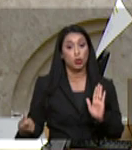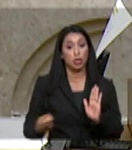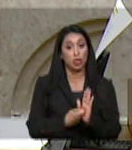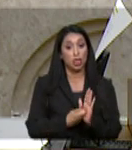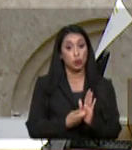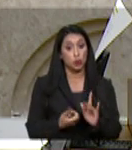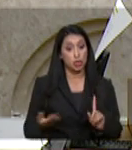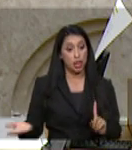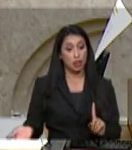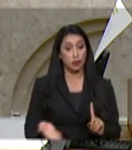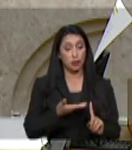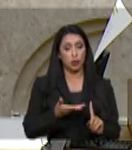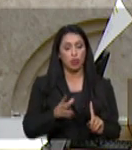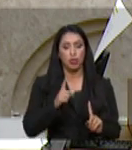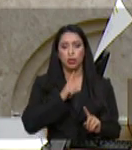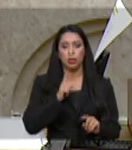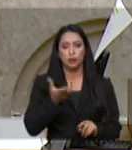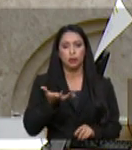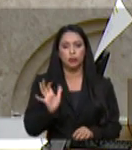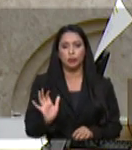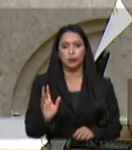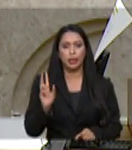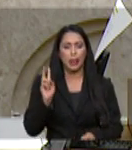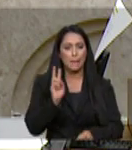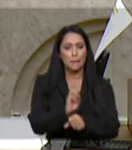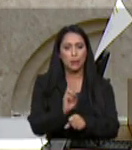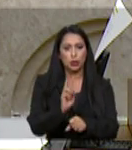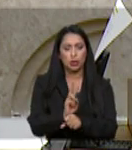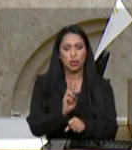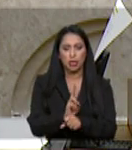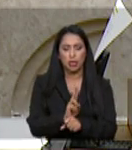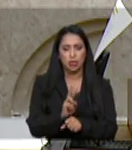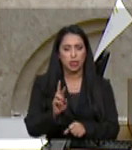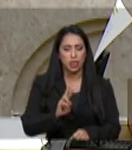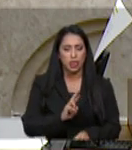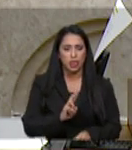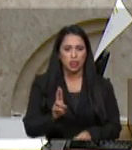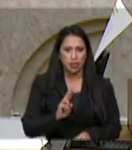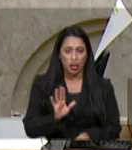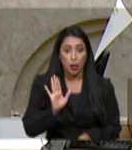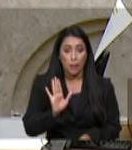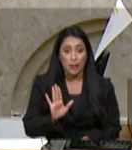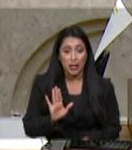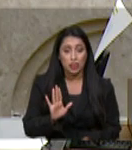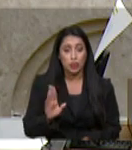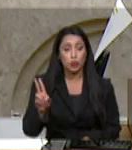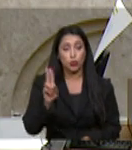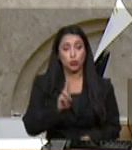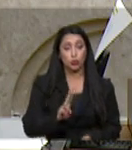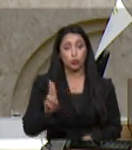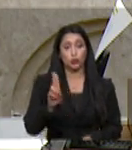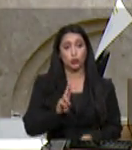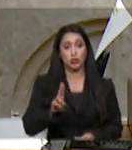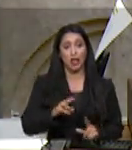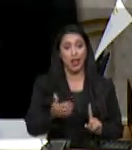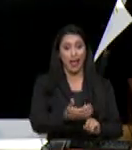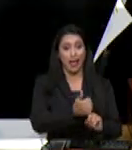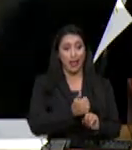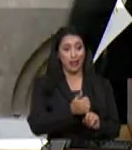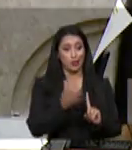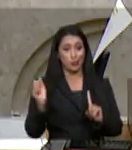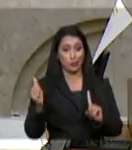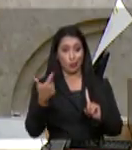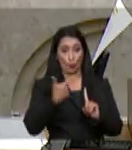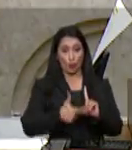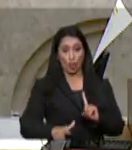denunciado ele não busca protegida aplicativo esse usar a prerrogativa imunidade